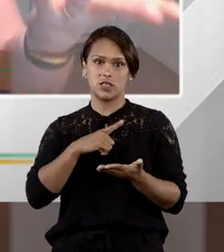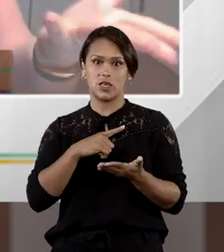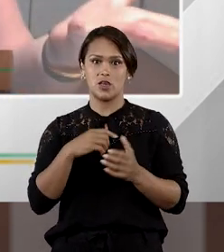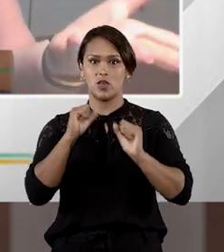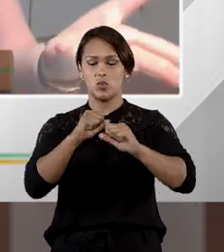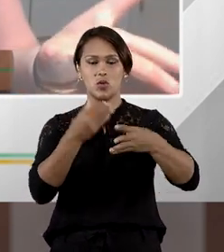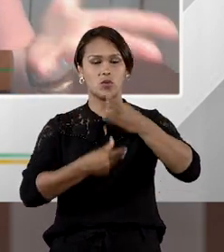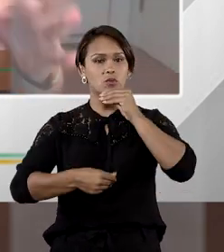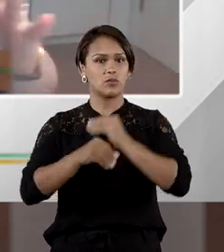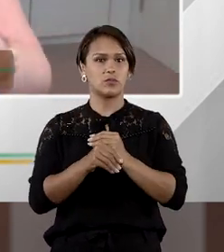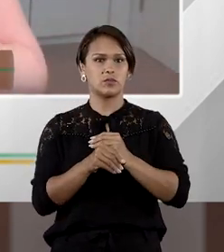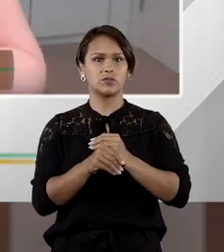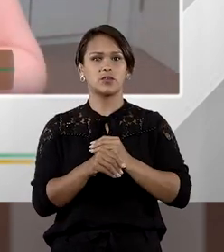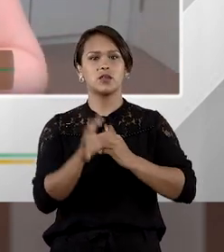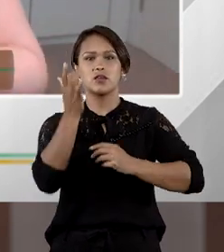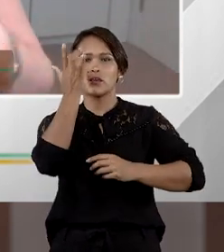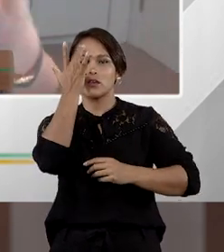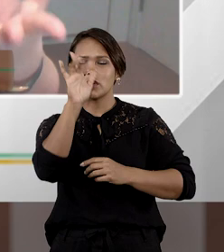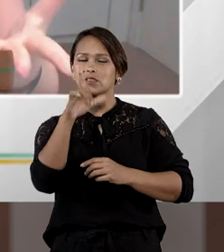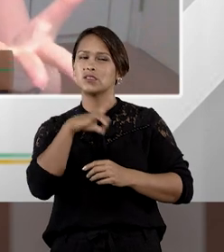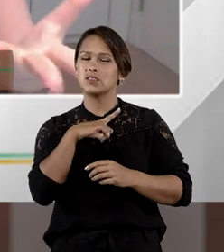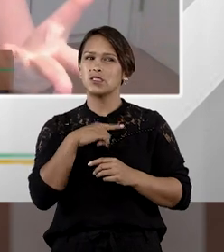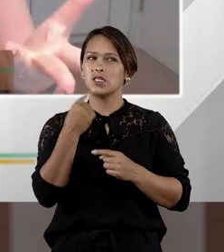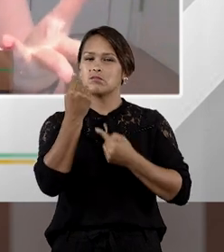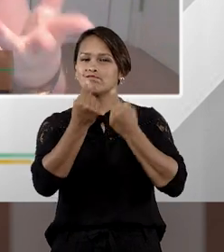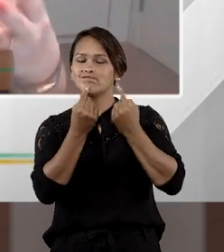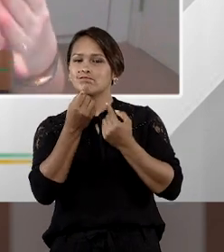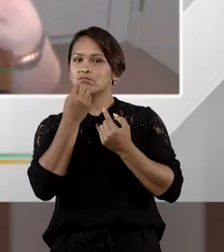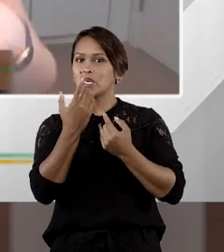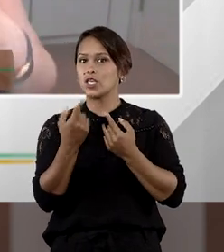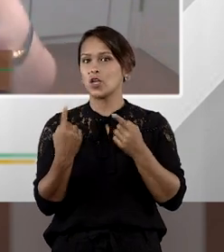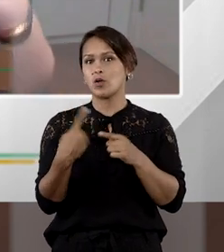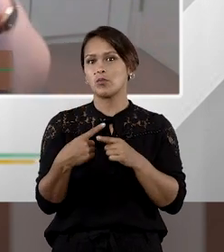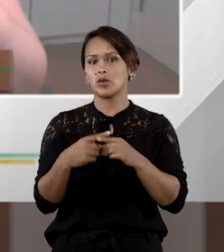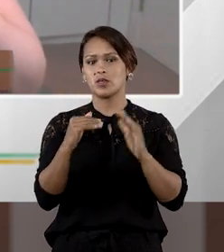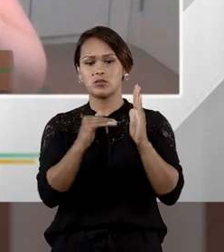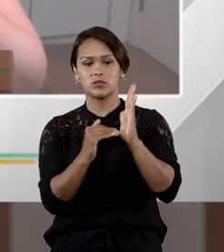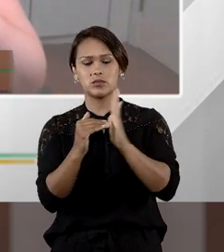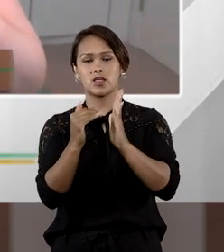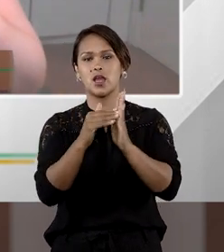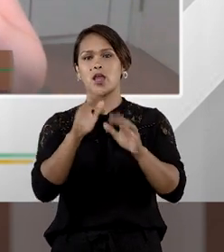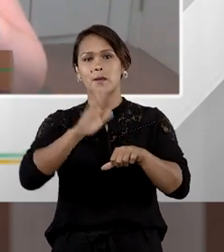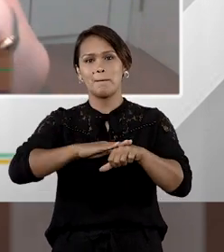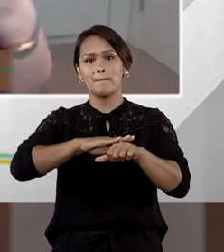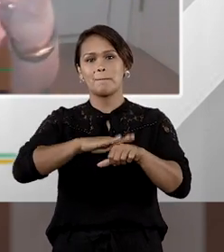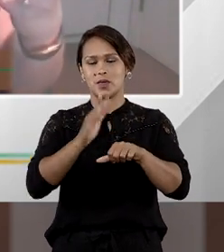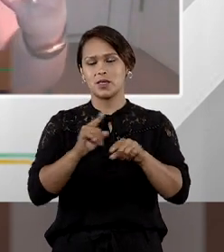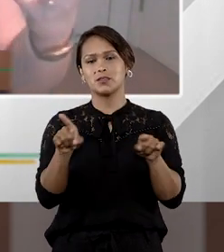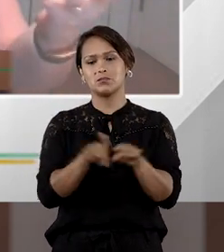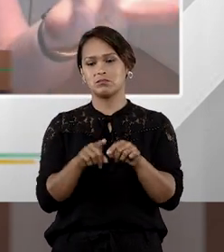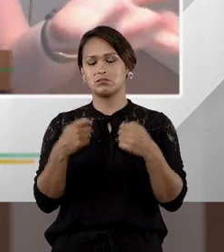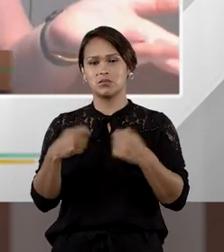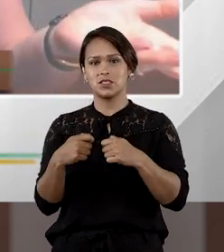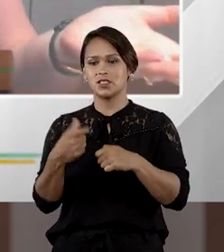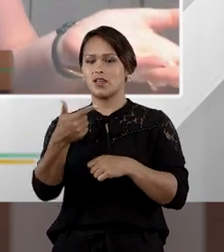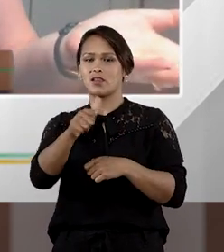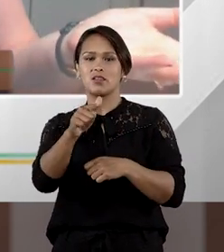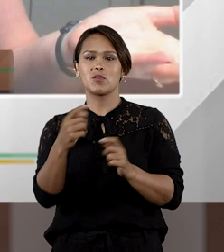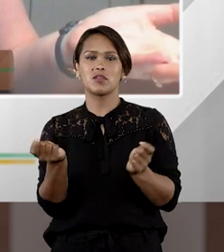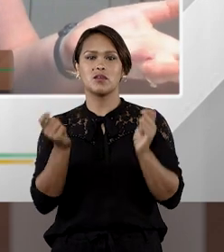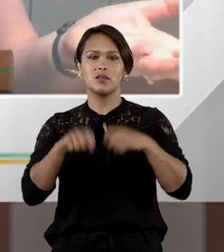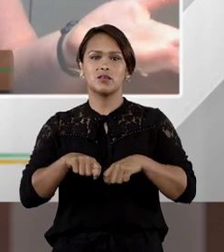poderia complementar. Então eu acho que teria que repensar um pouco isso, porque justamente as camadas que mais precisam dos alimentos são aquelas que não